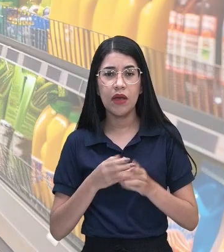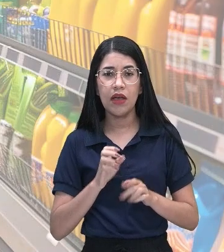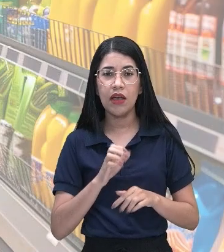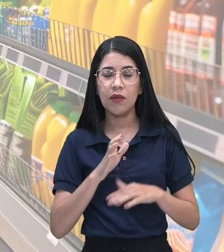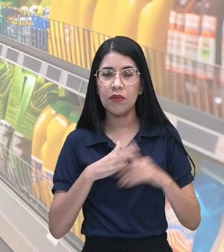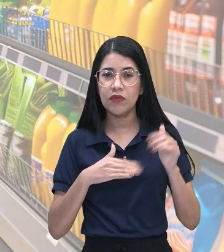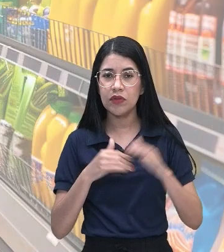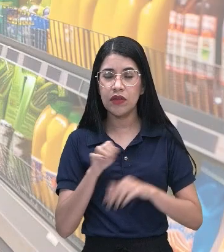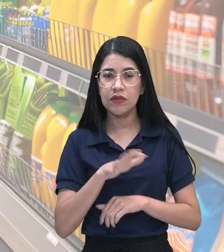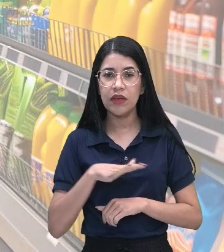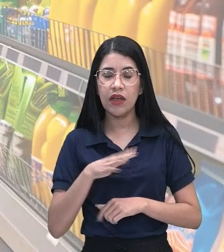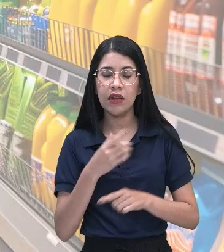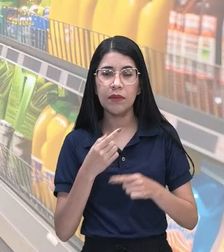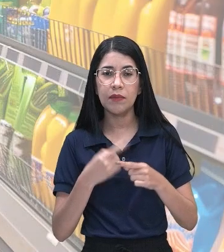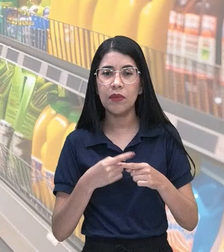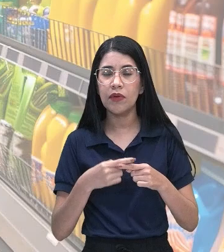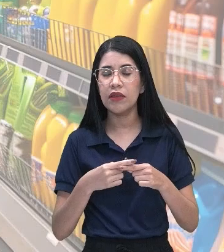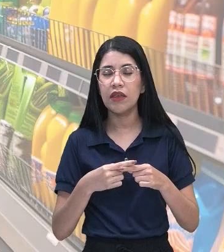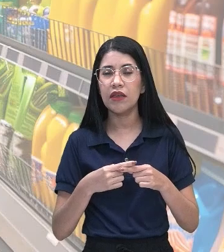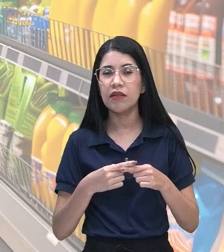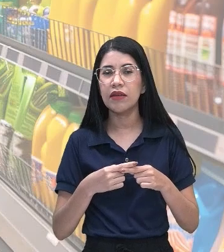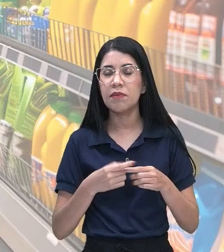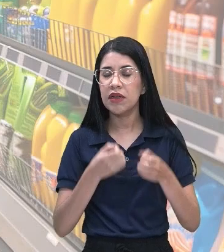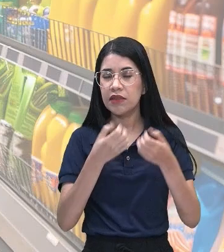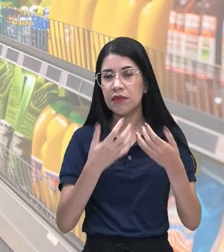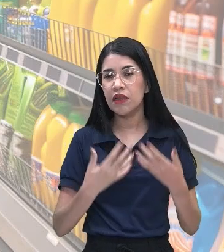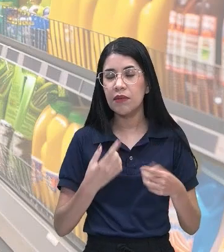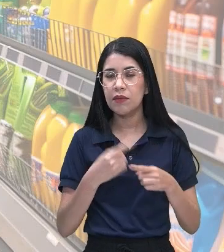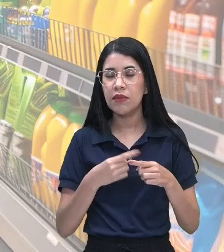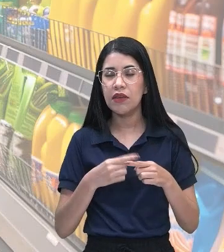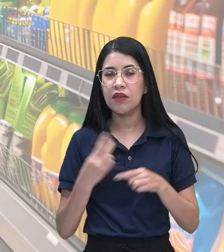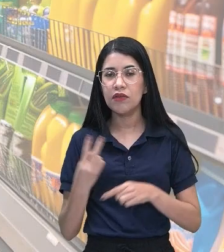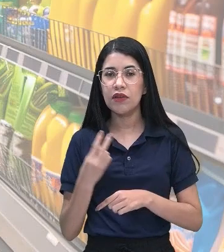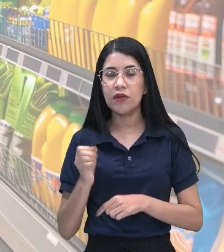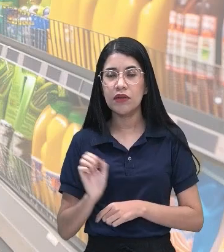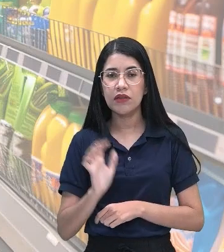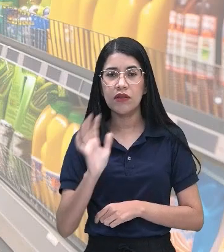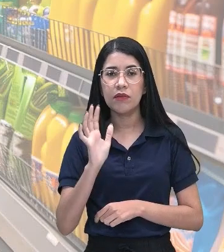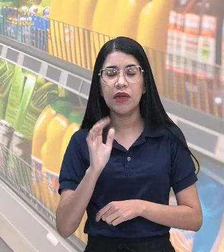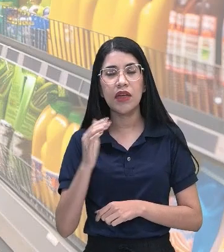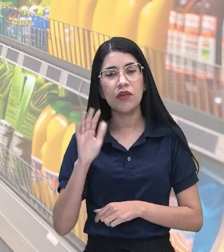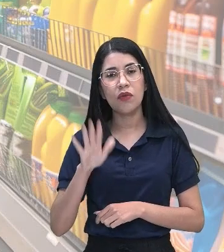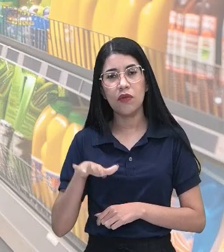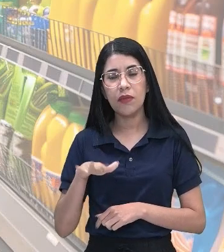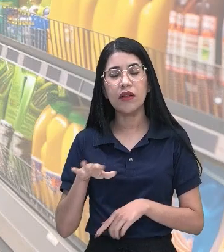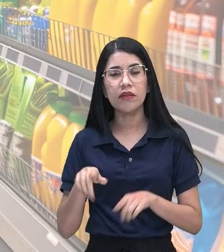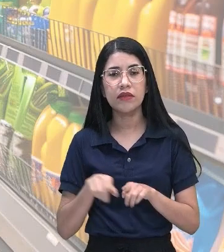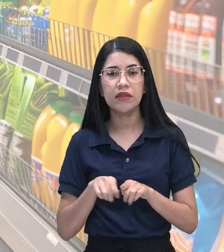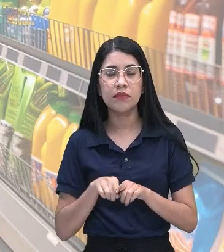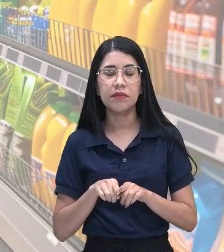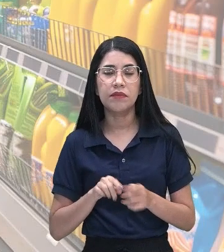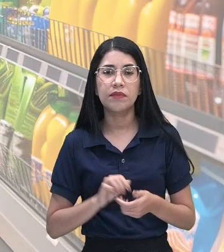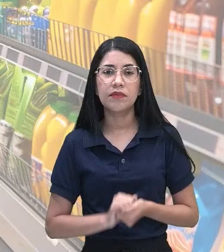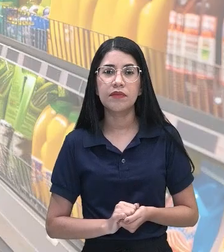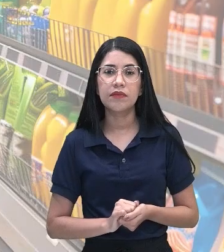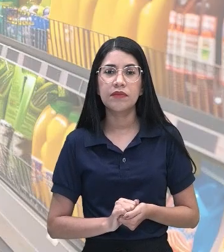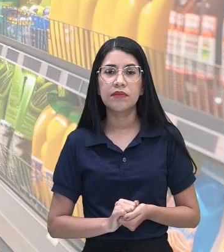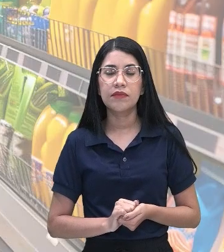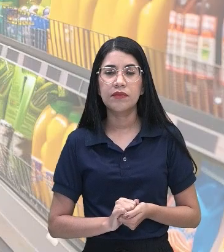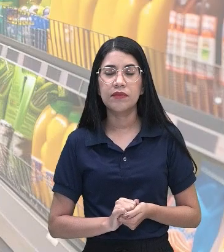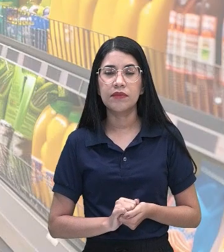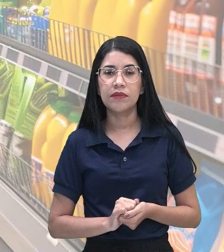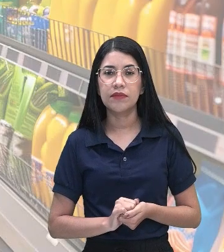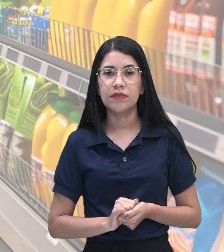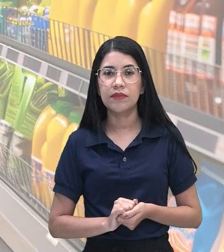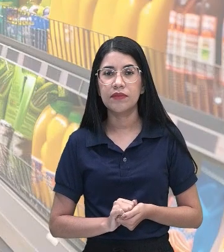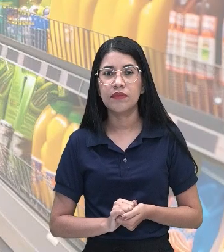explicações para a gente do porquê, né, que os produtos aumentam de preço ou diminuem de preço. Então, acompanha só o material que a gente